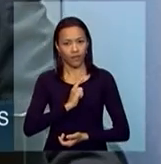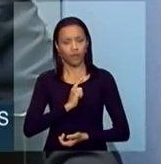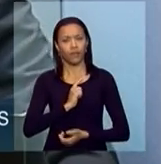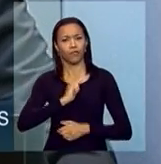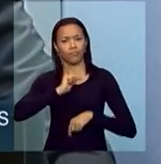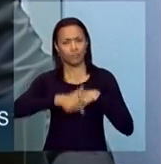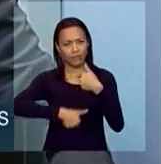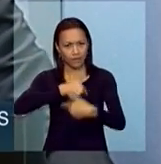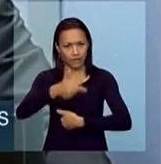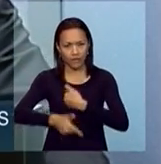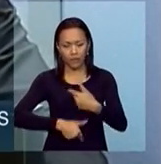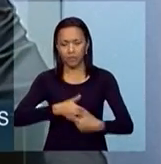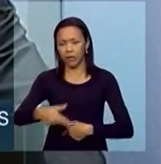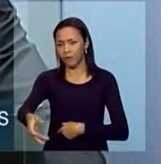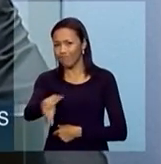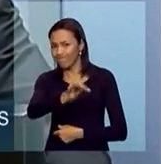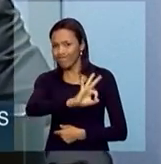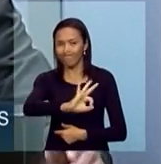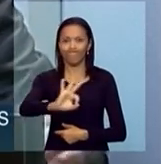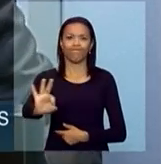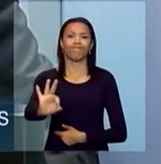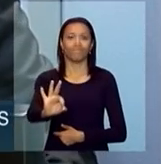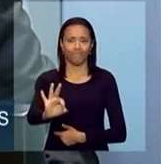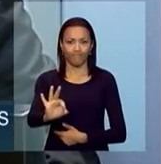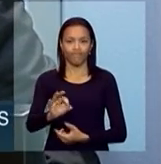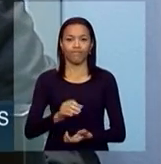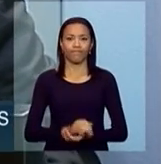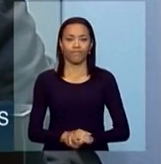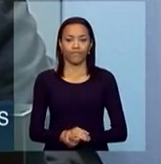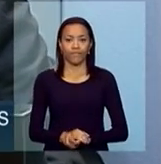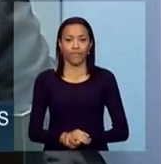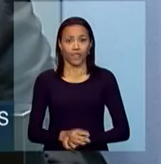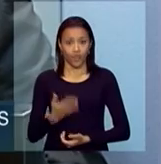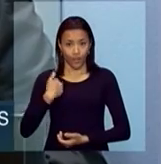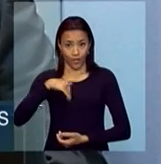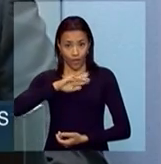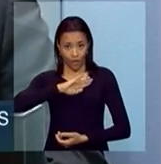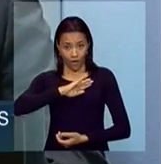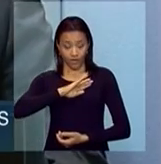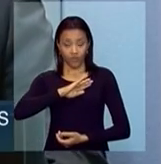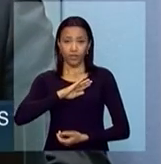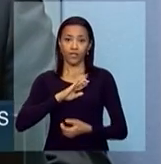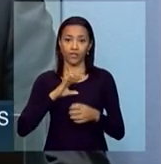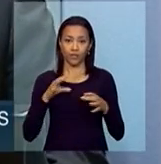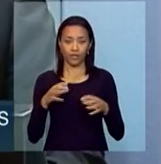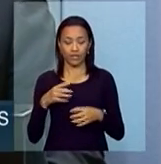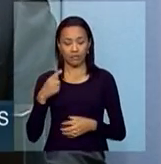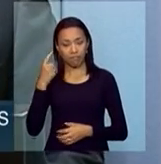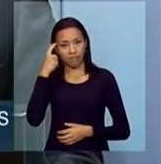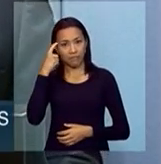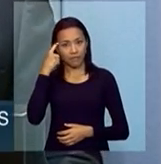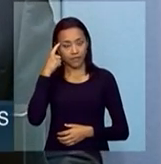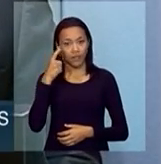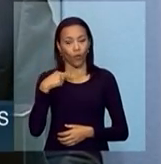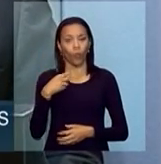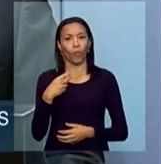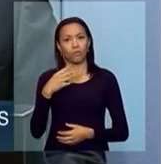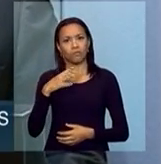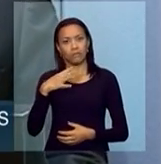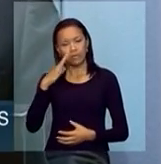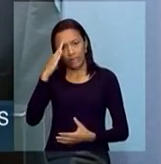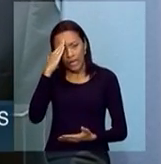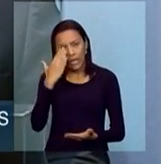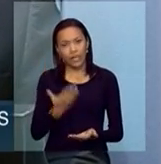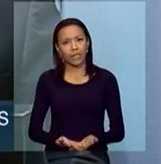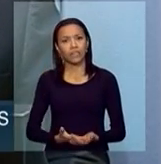tão extraordinário que muitas vezes nós mesmos temos dificuldade de acreditar